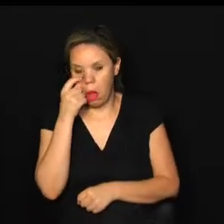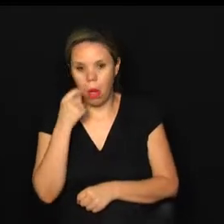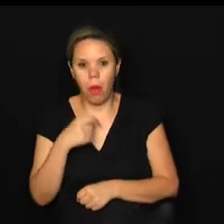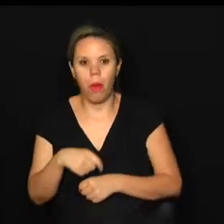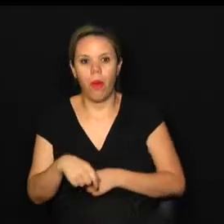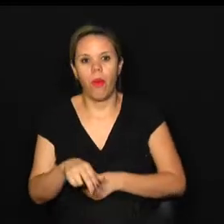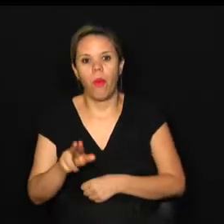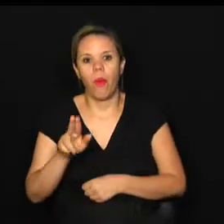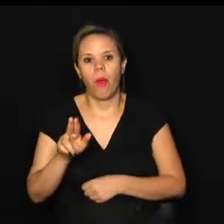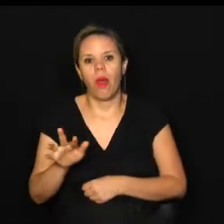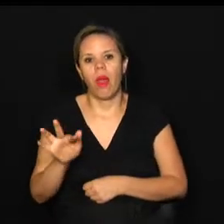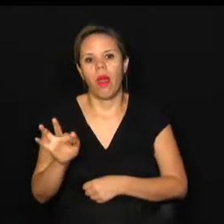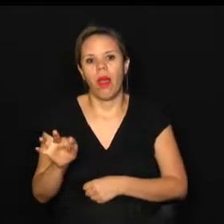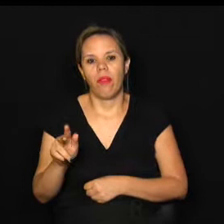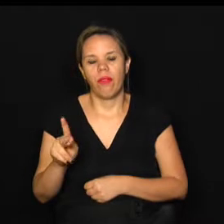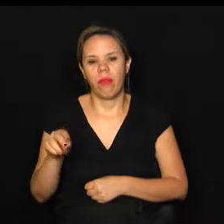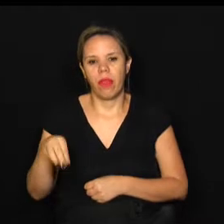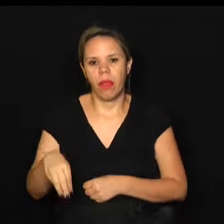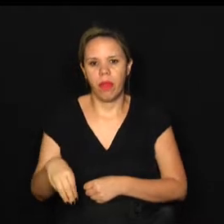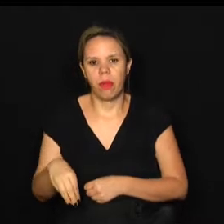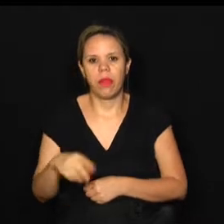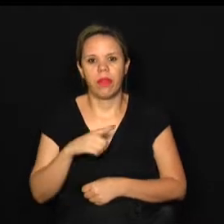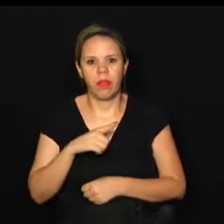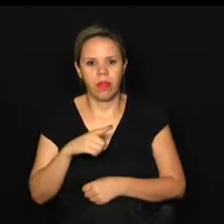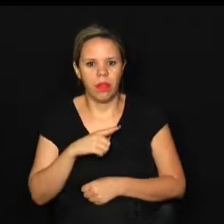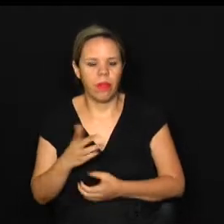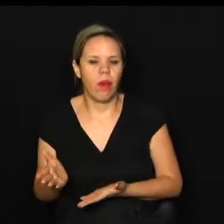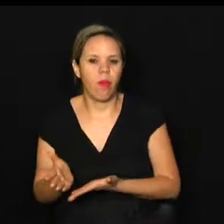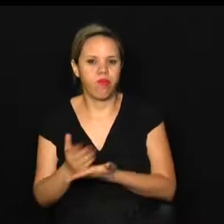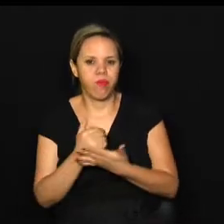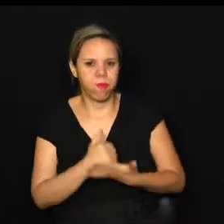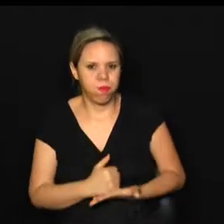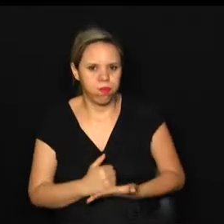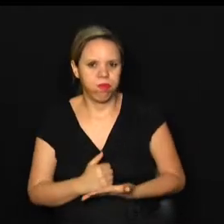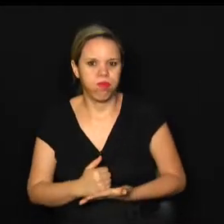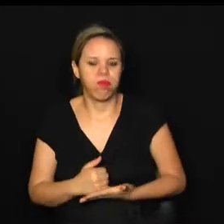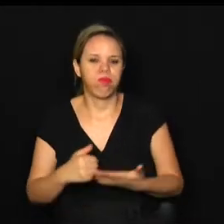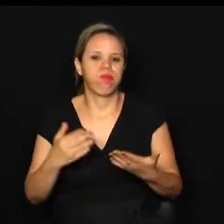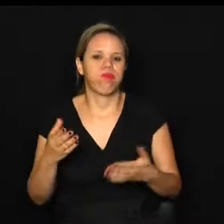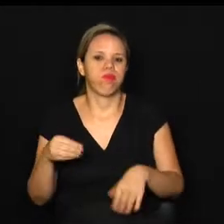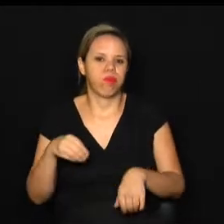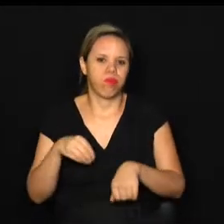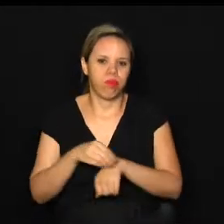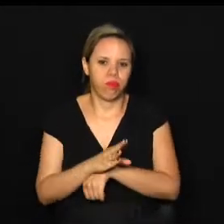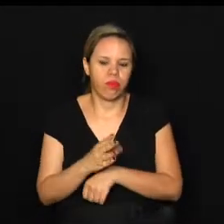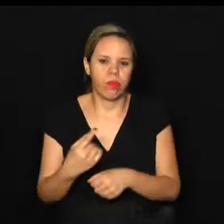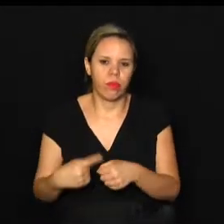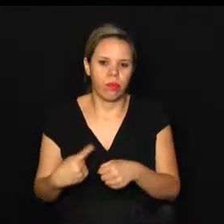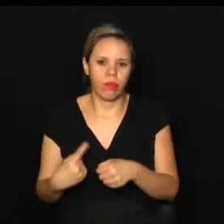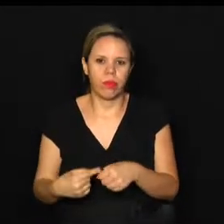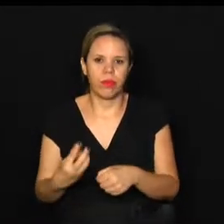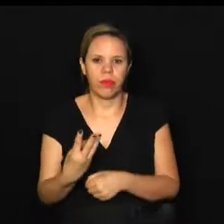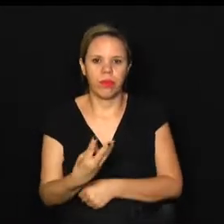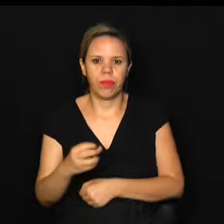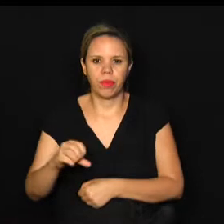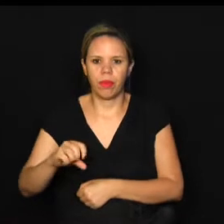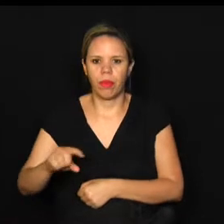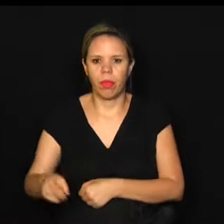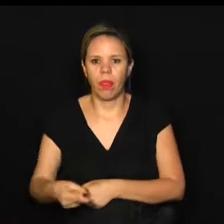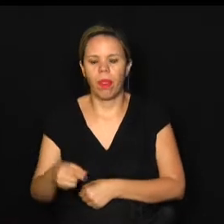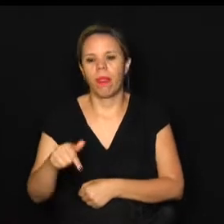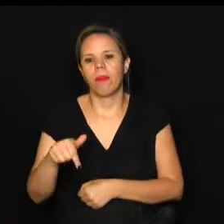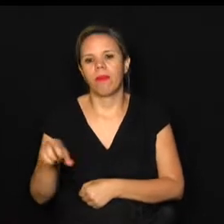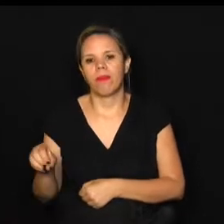uma variação negativa de 6,8%. Foram repassados ao município, né, 39 milhões e 270 mil,